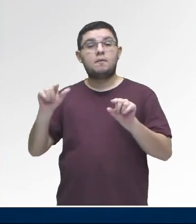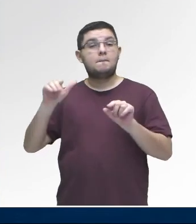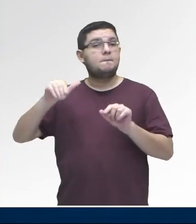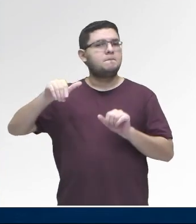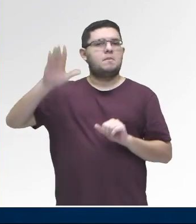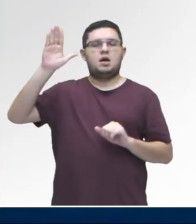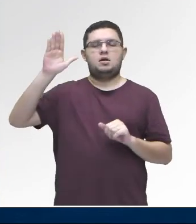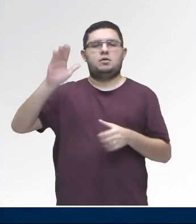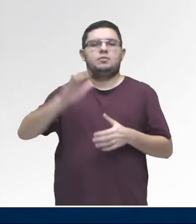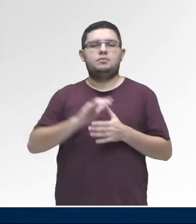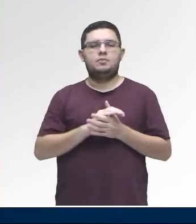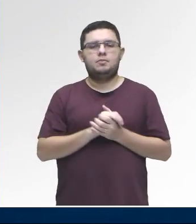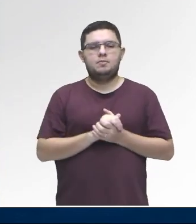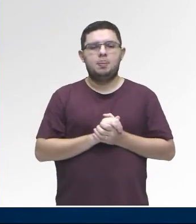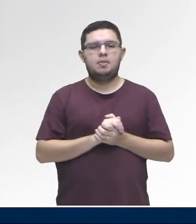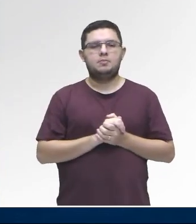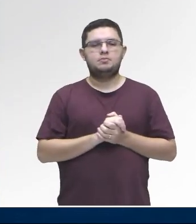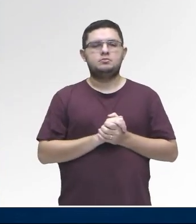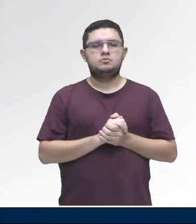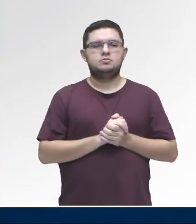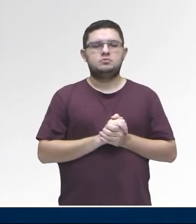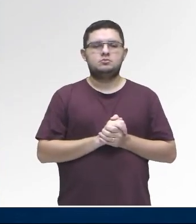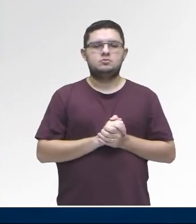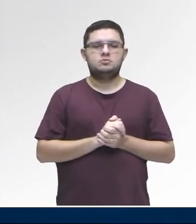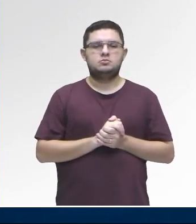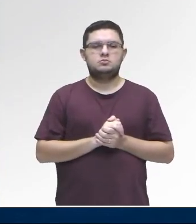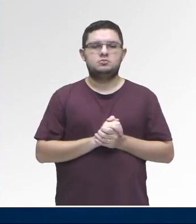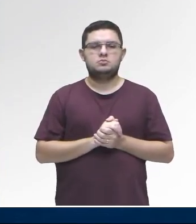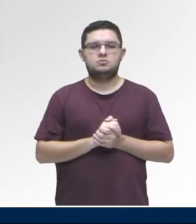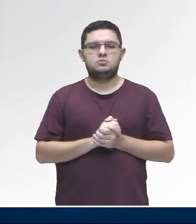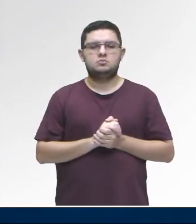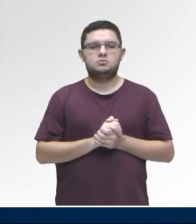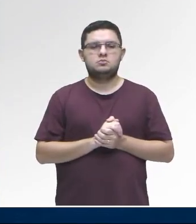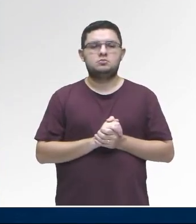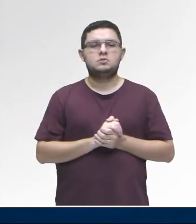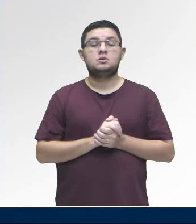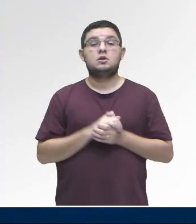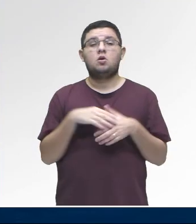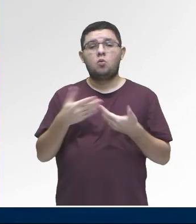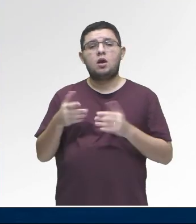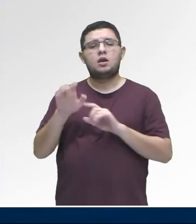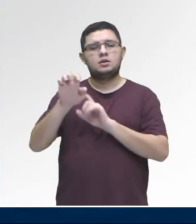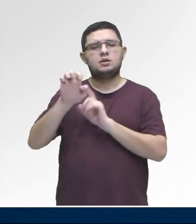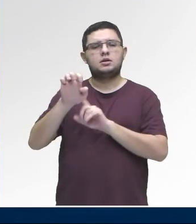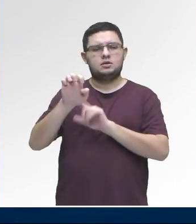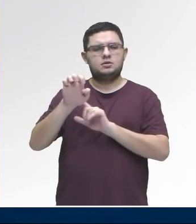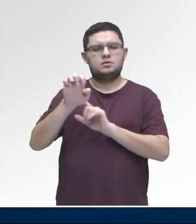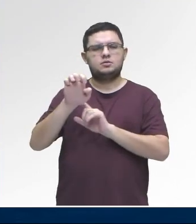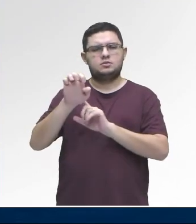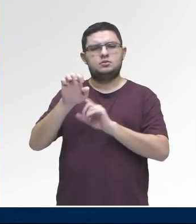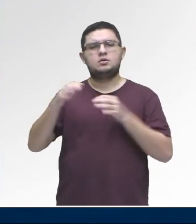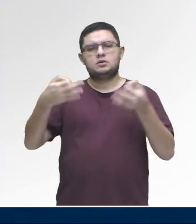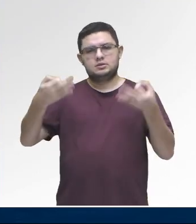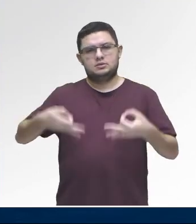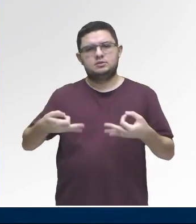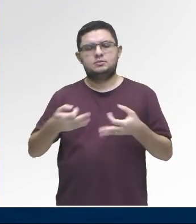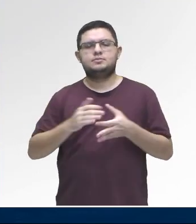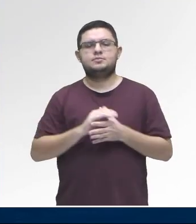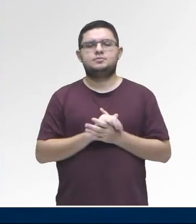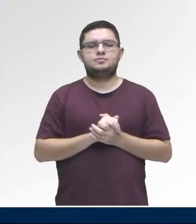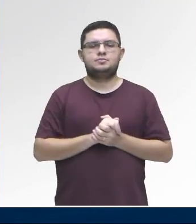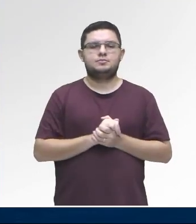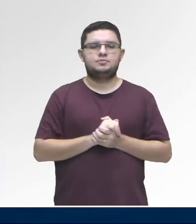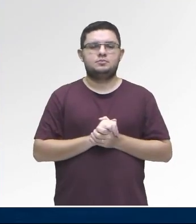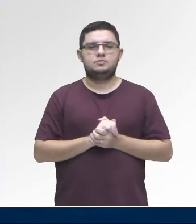de ionização. Então, a alternativa correta é a letra